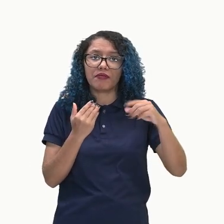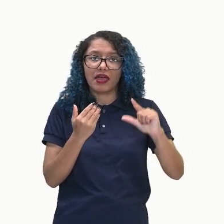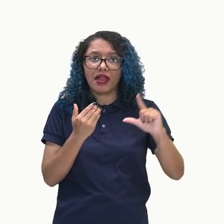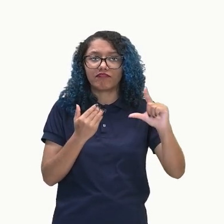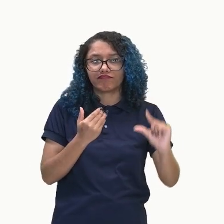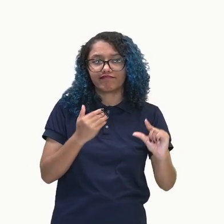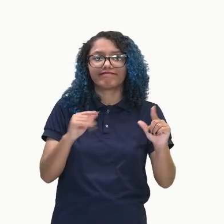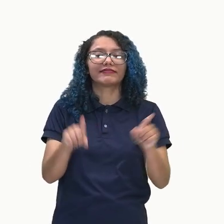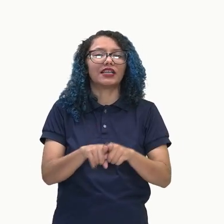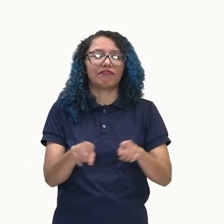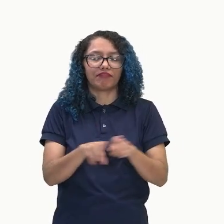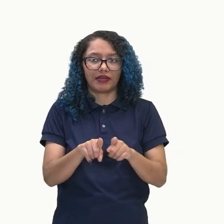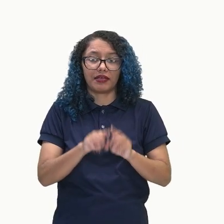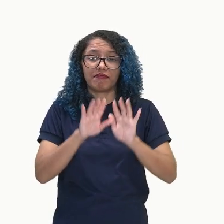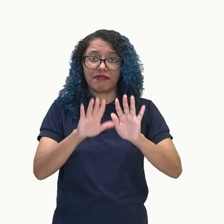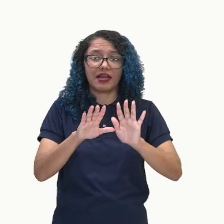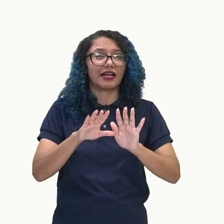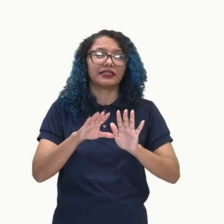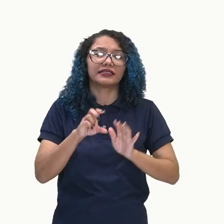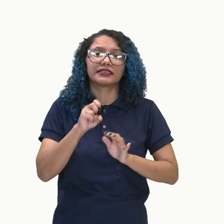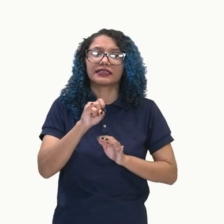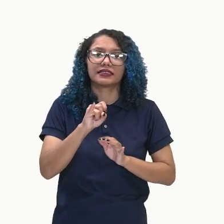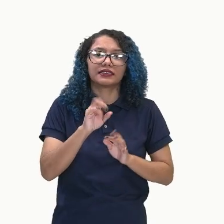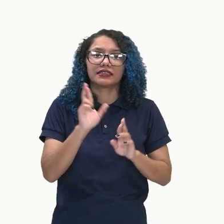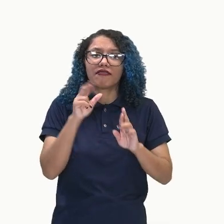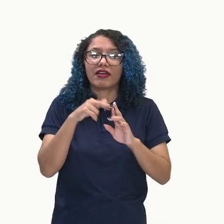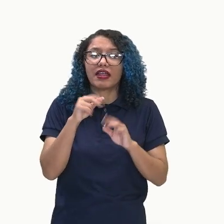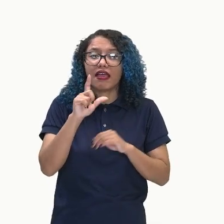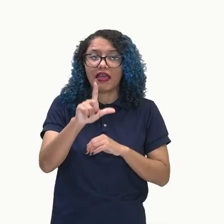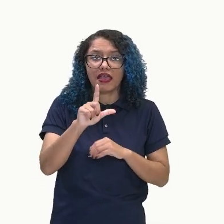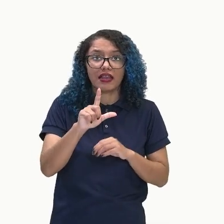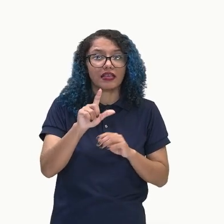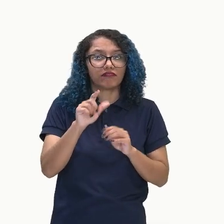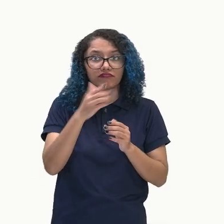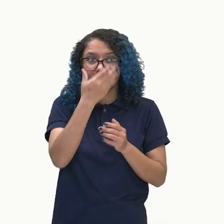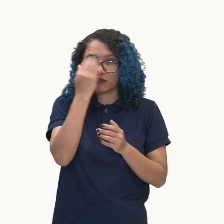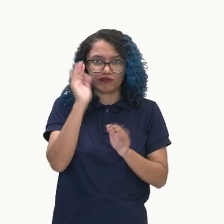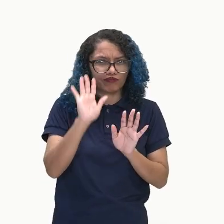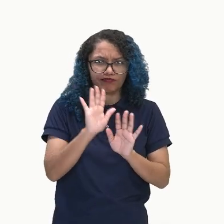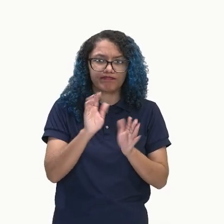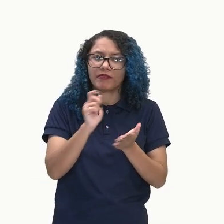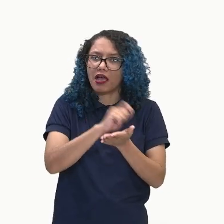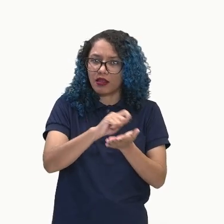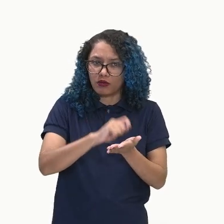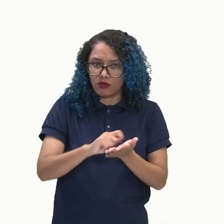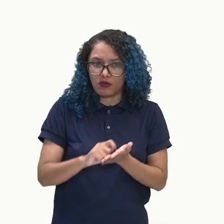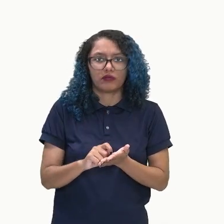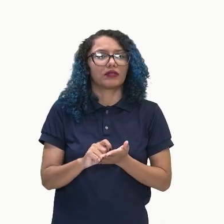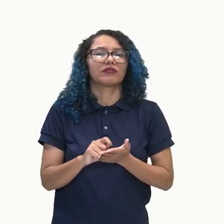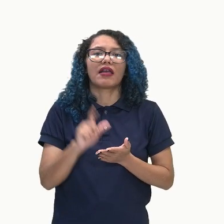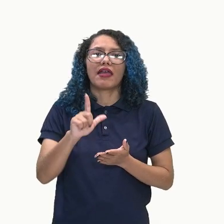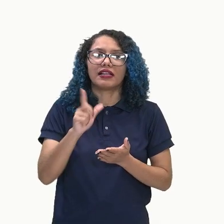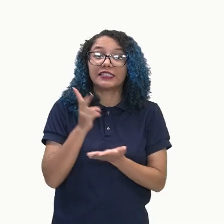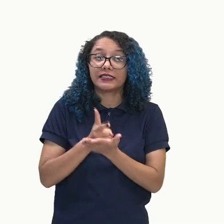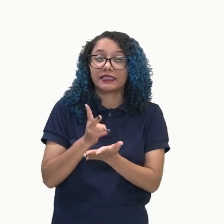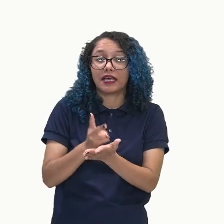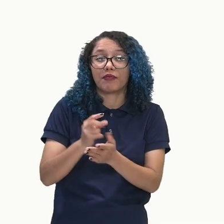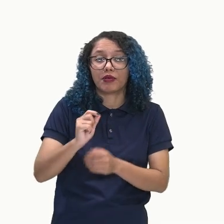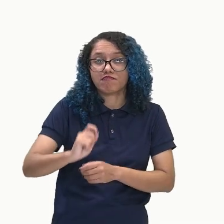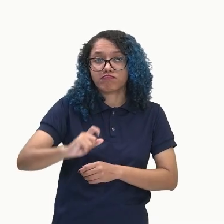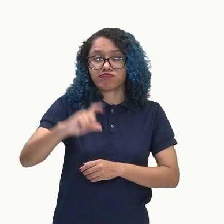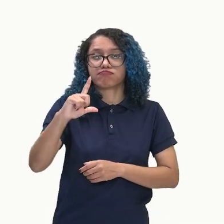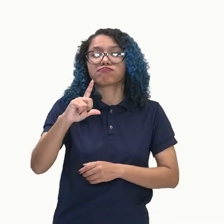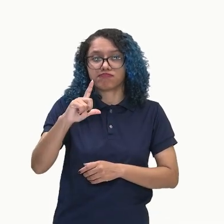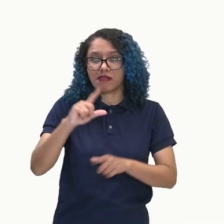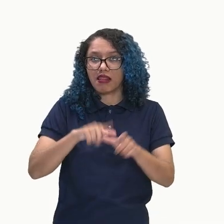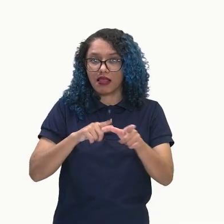minúsculos. Mas quando se tratar de litro, não esqueça, anote, o L tem que ser